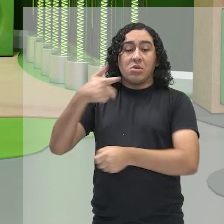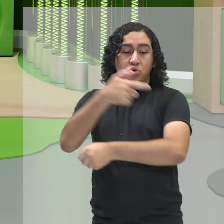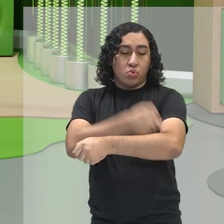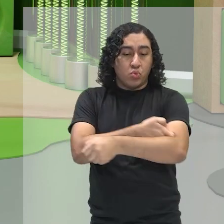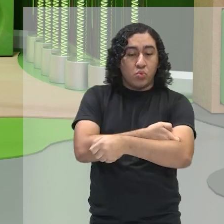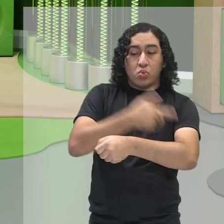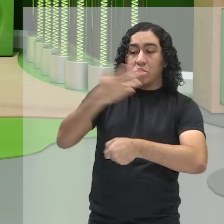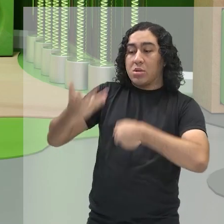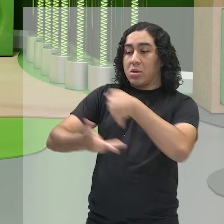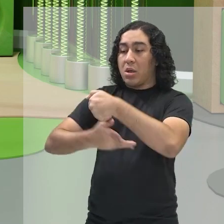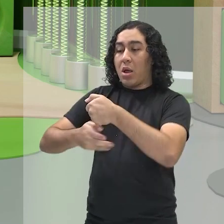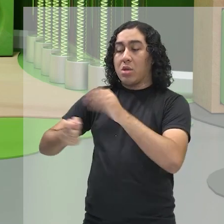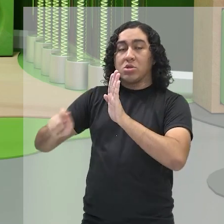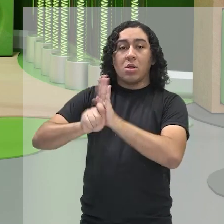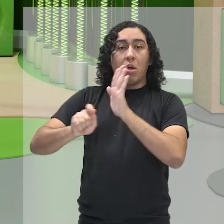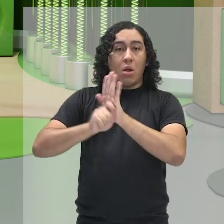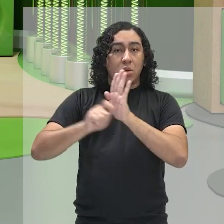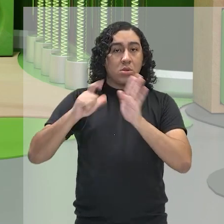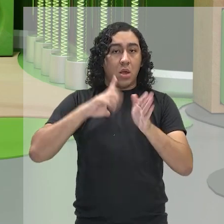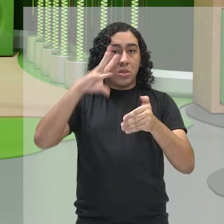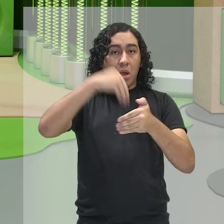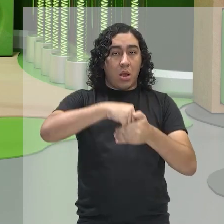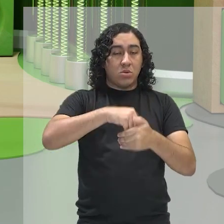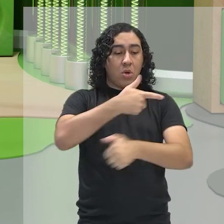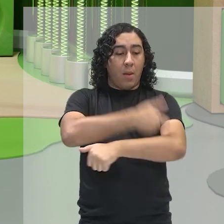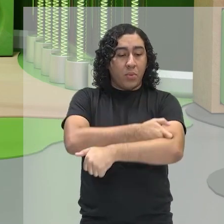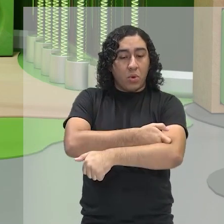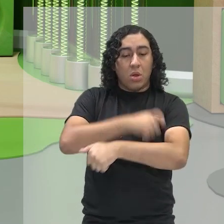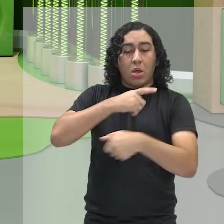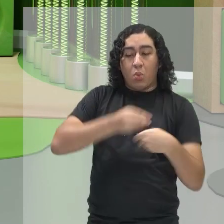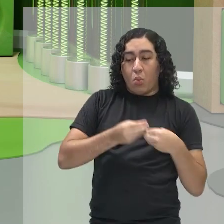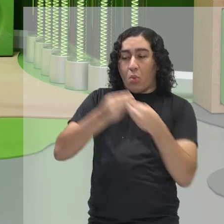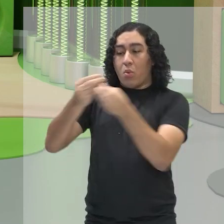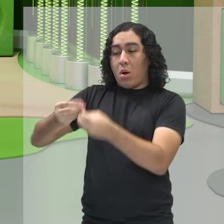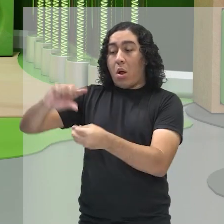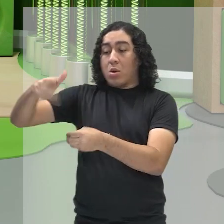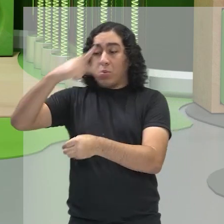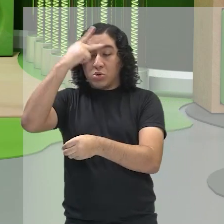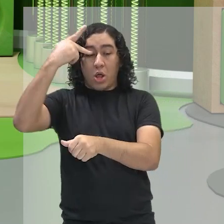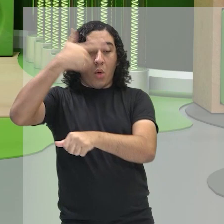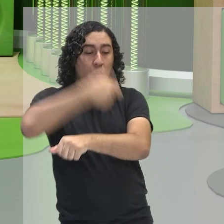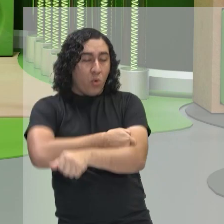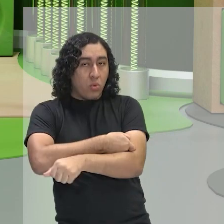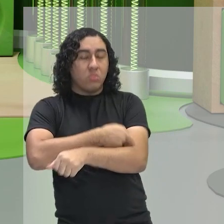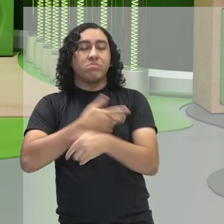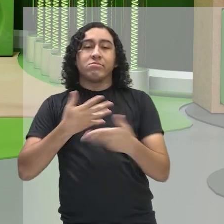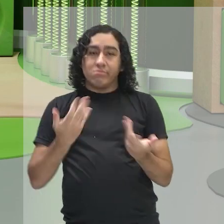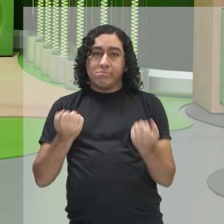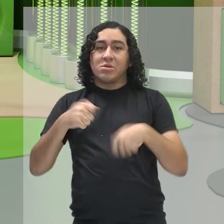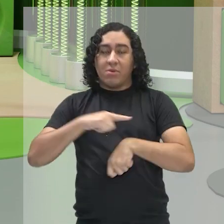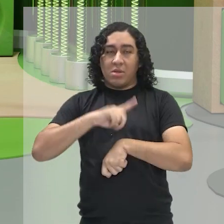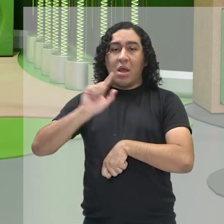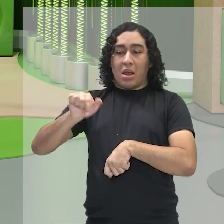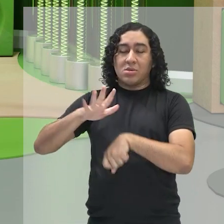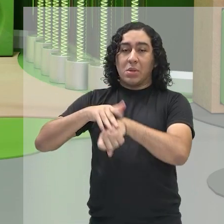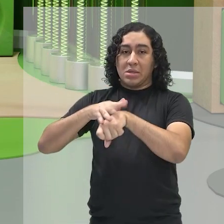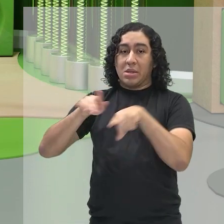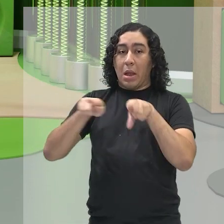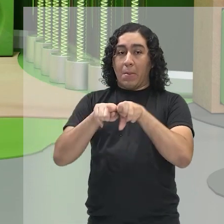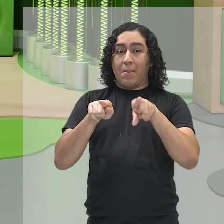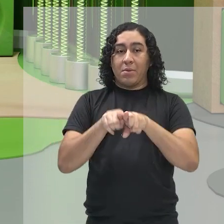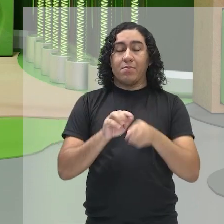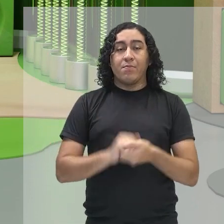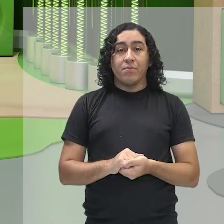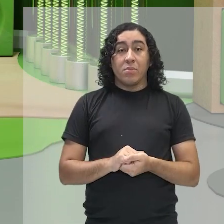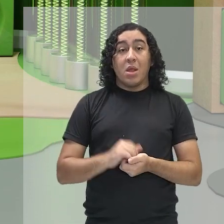ali das pessoas que fazem utilização de drogas, pode também estar transmitindo a hepatite C. Uma outra forma são as